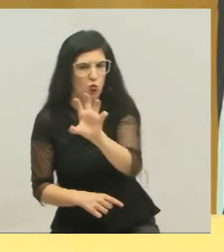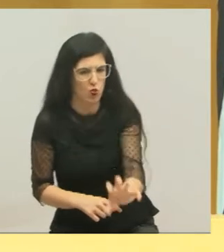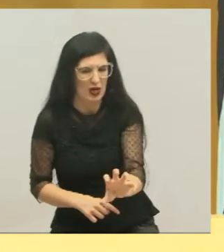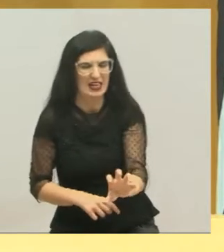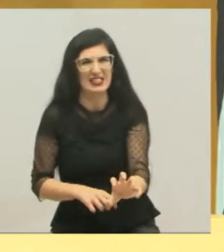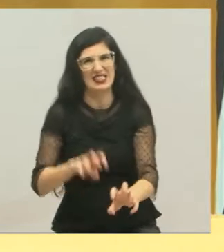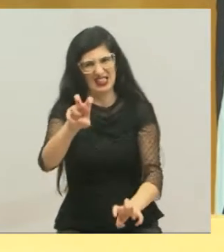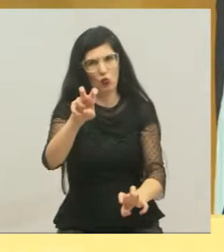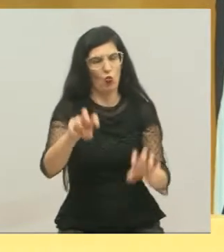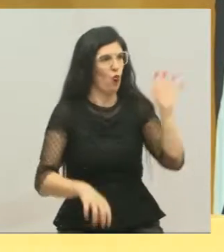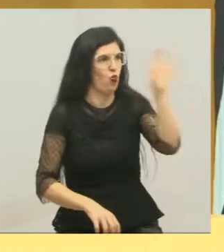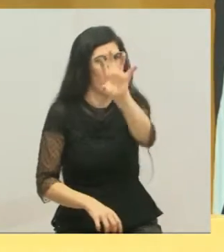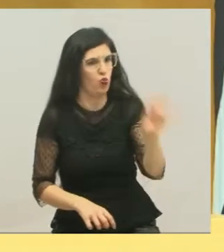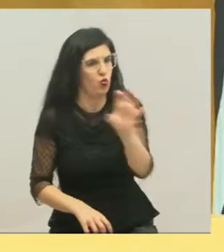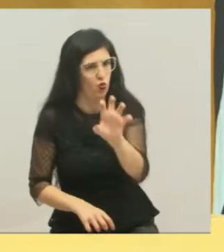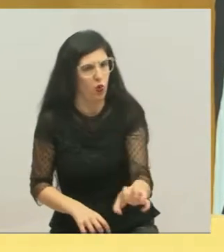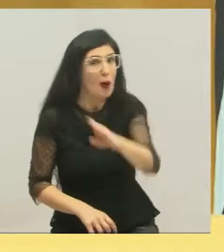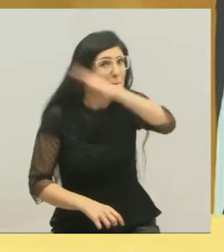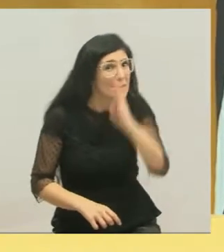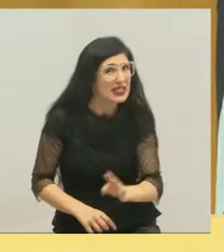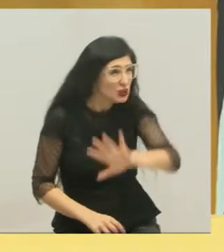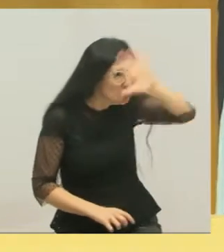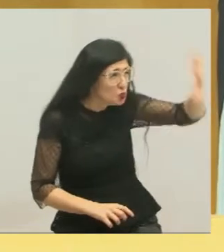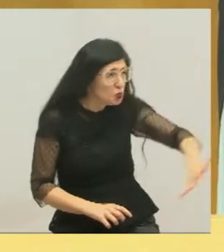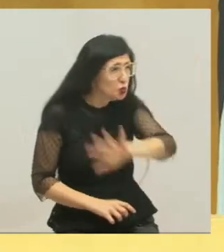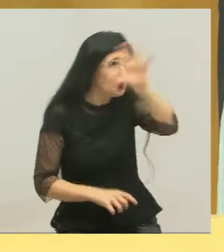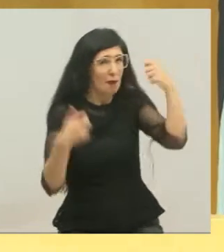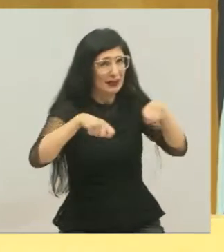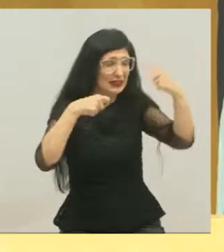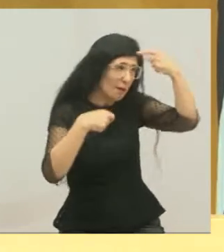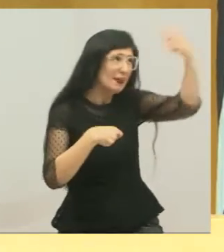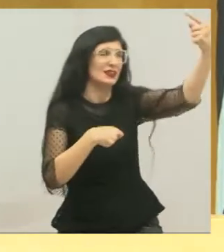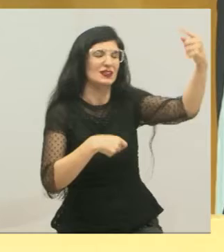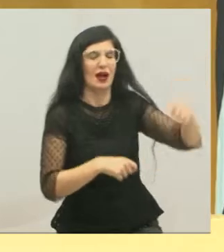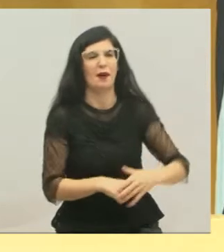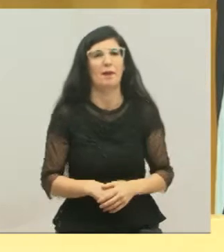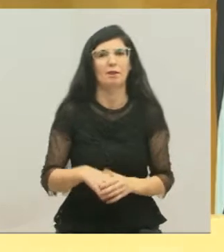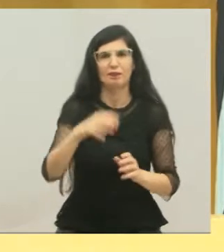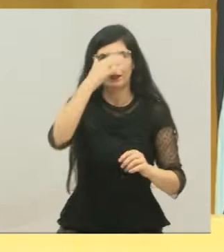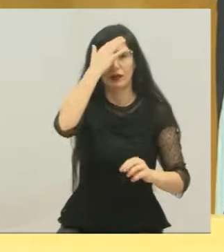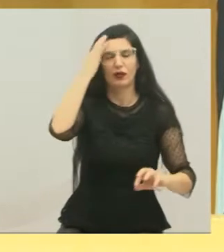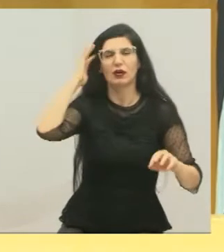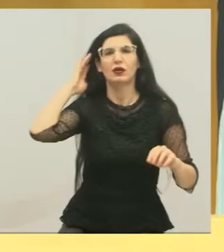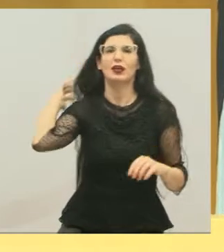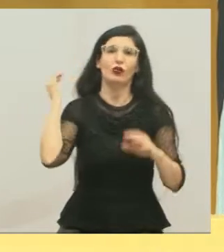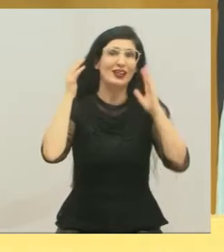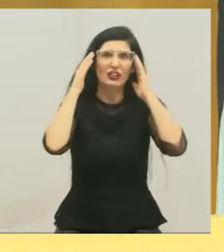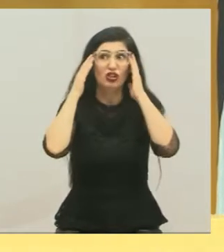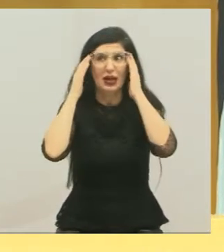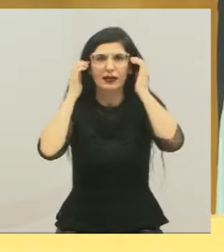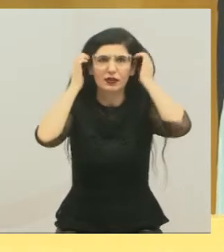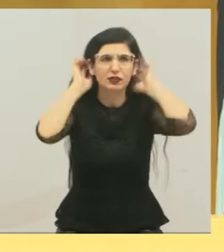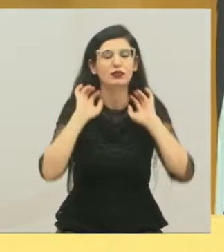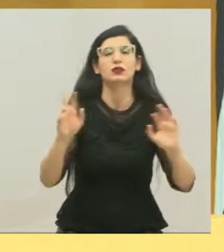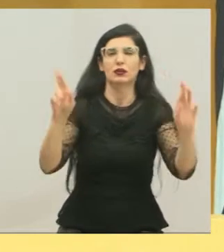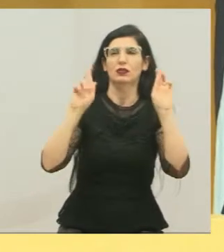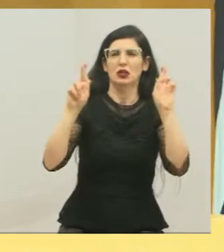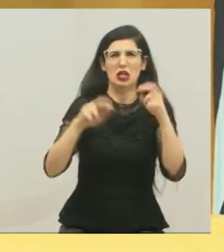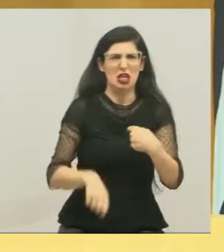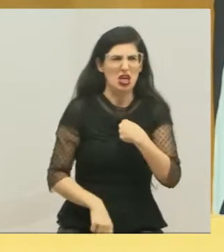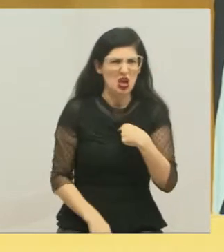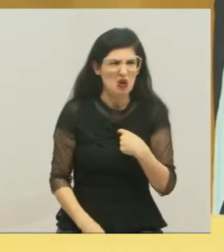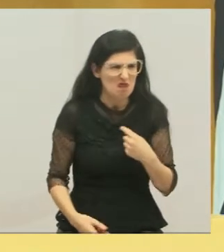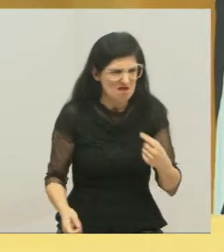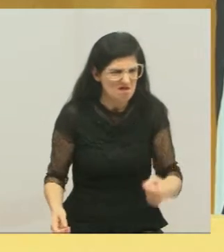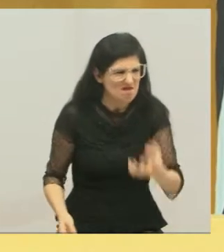acontece só na localidade onde ela vive e não é assim graças a Deus eu fiquei revoltadíssima não é porque